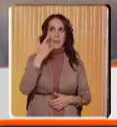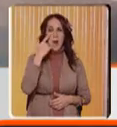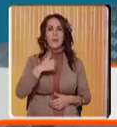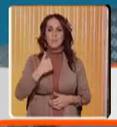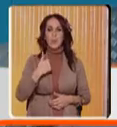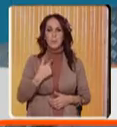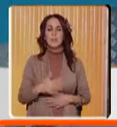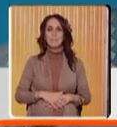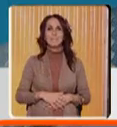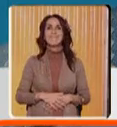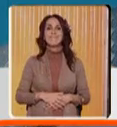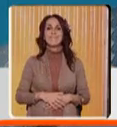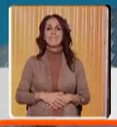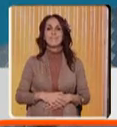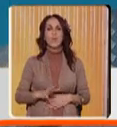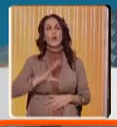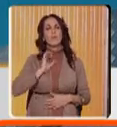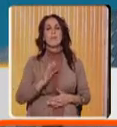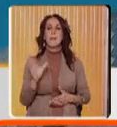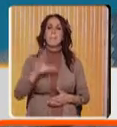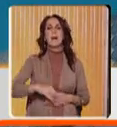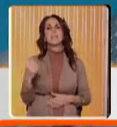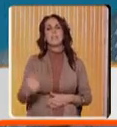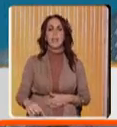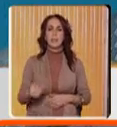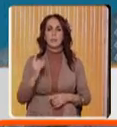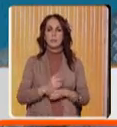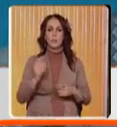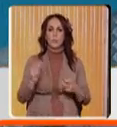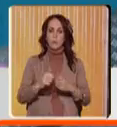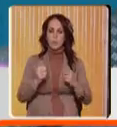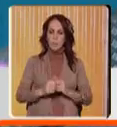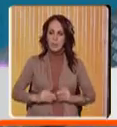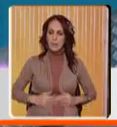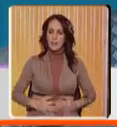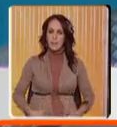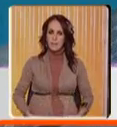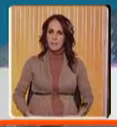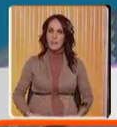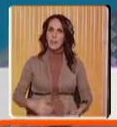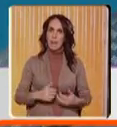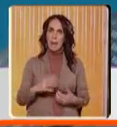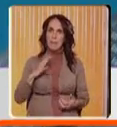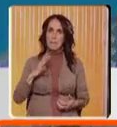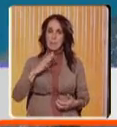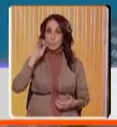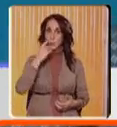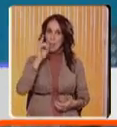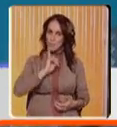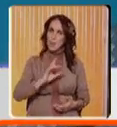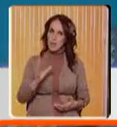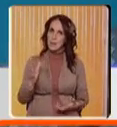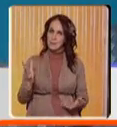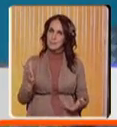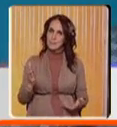própria. Dá mais confiança. Porque o problema da gravidez é sempre o que afeta mais a mulher, não